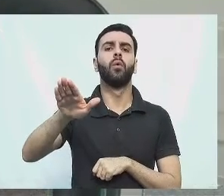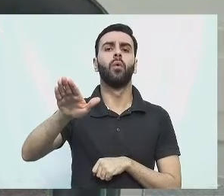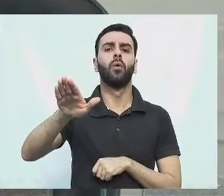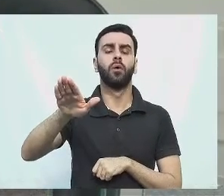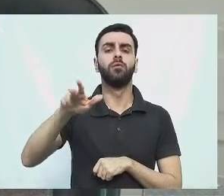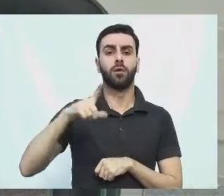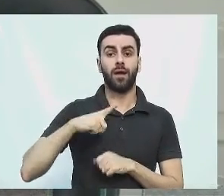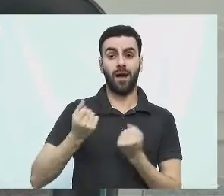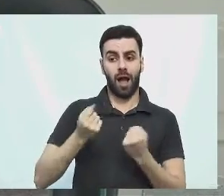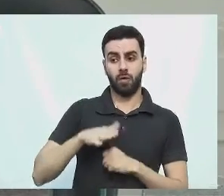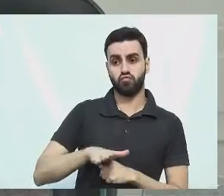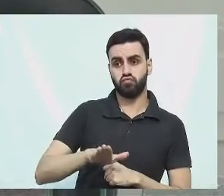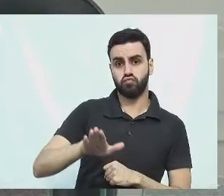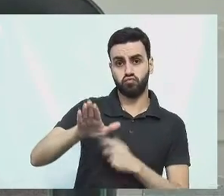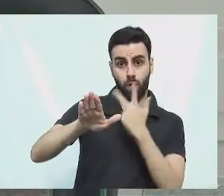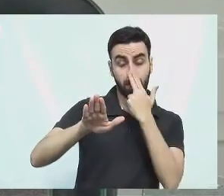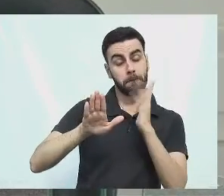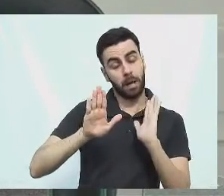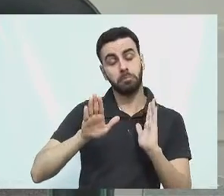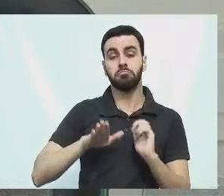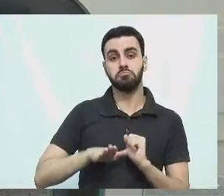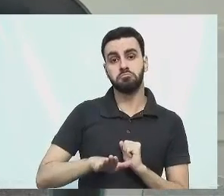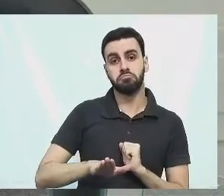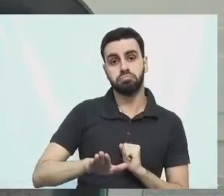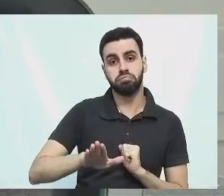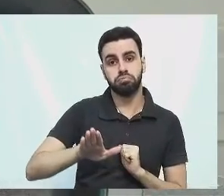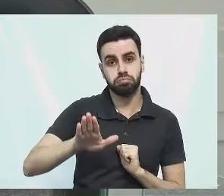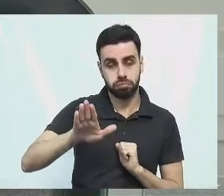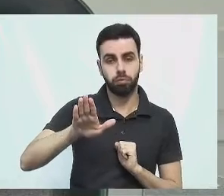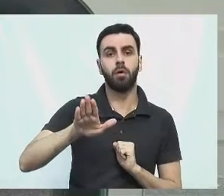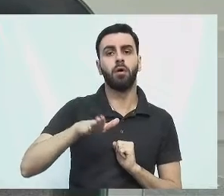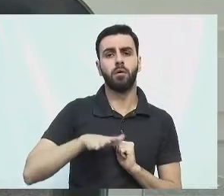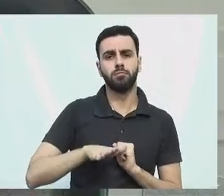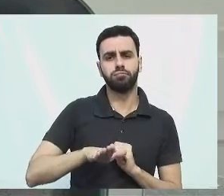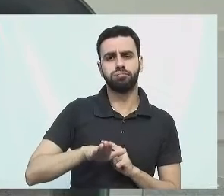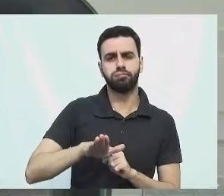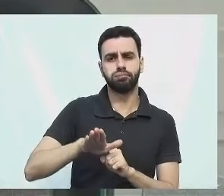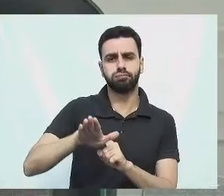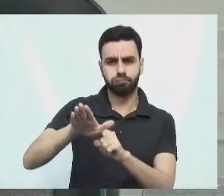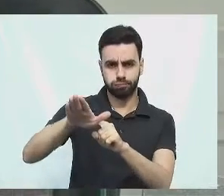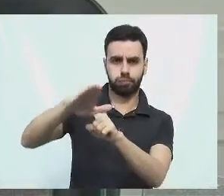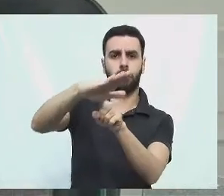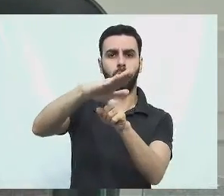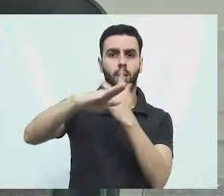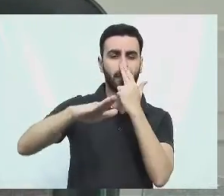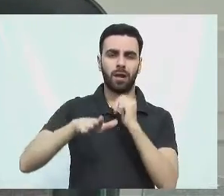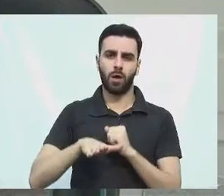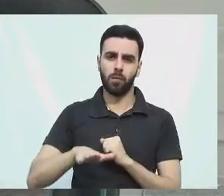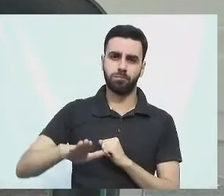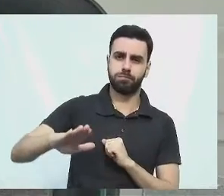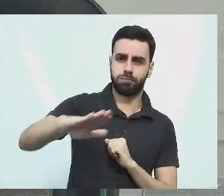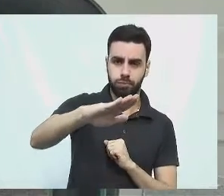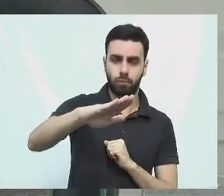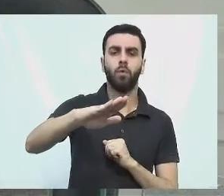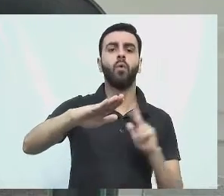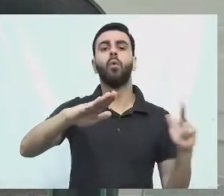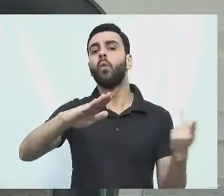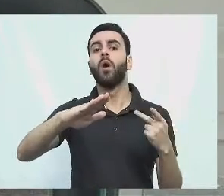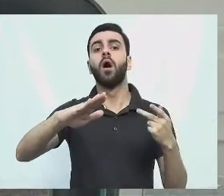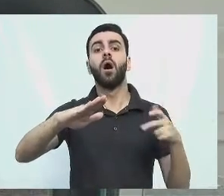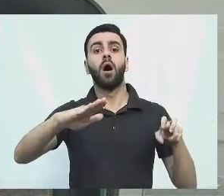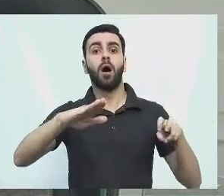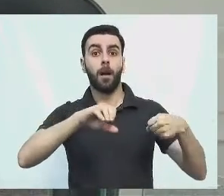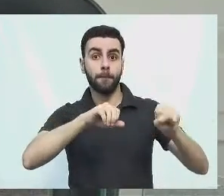carro subindo, parece que o carro, segundo as pessoas que lá estavam, o carro parece que ia atravessar para Antônio Lopes Elles, né, e a moto